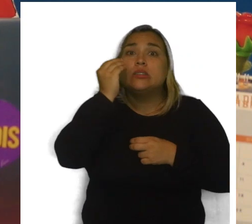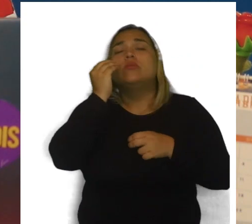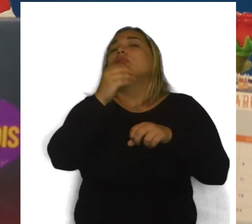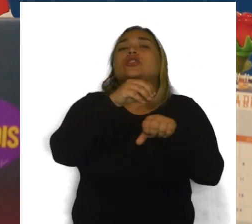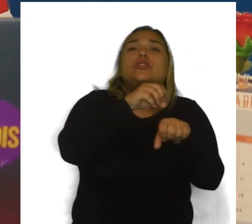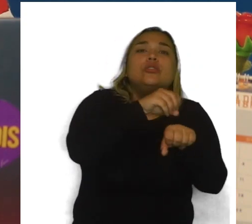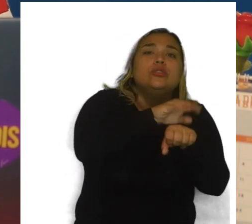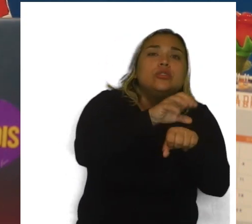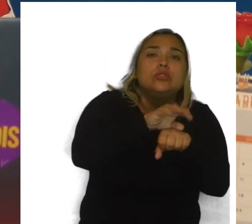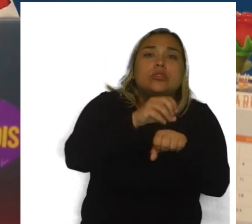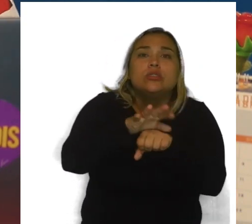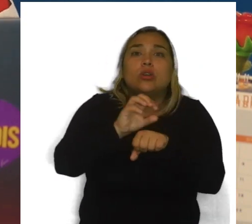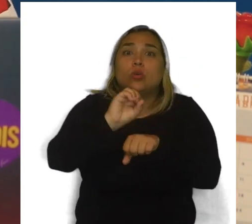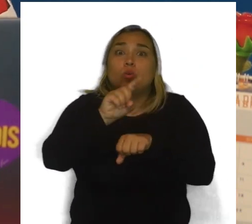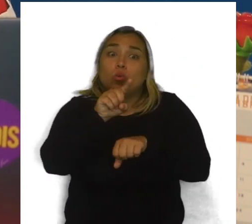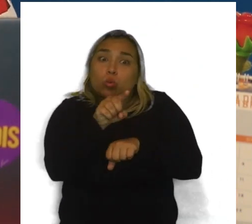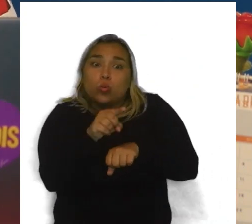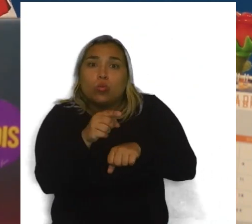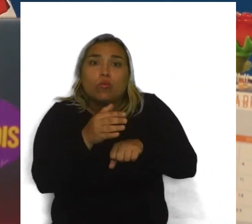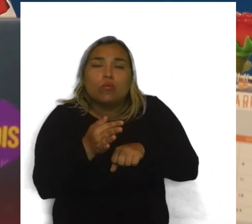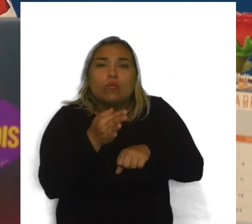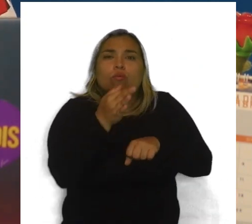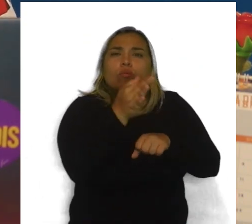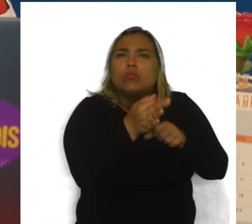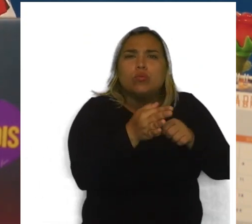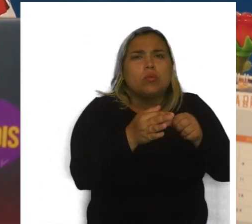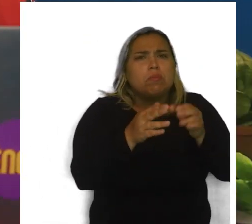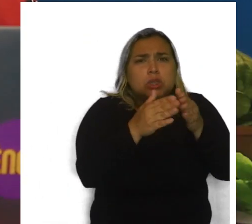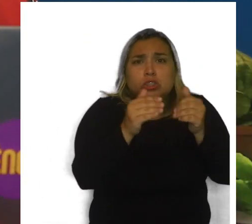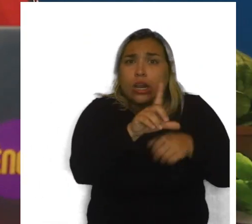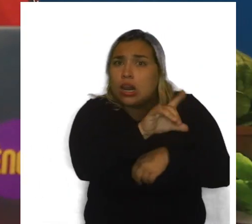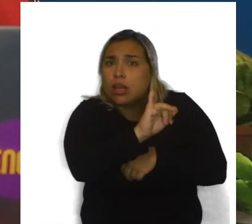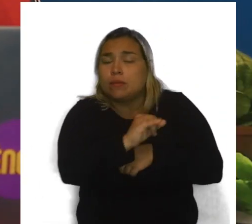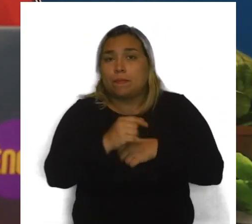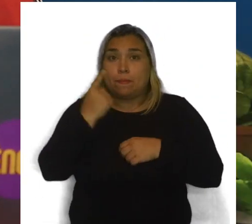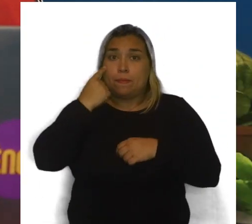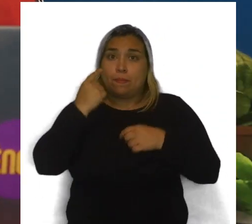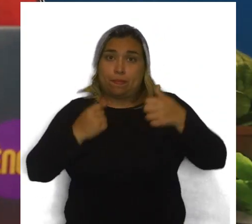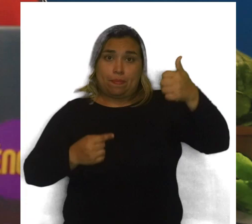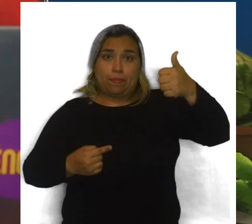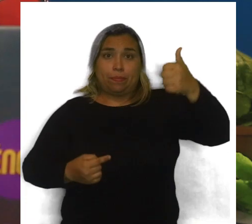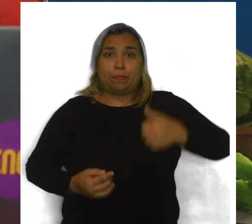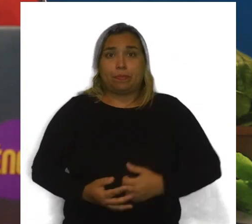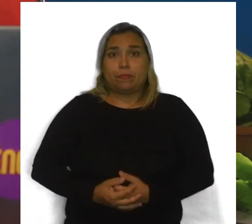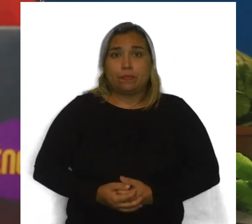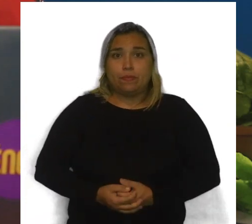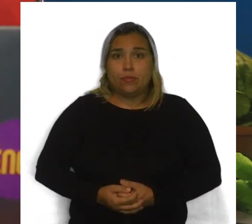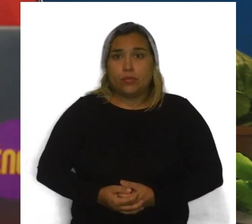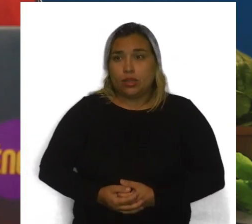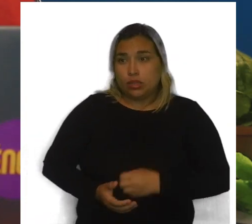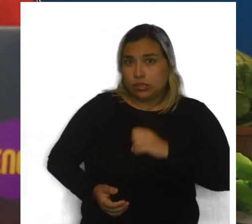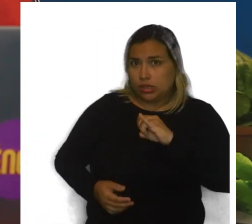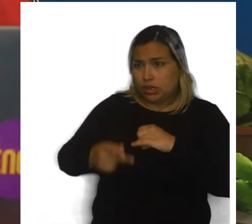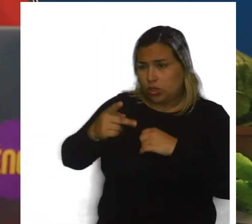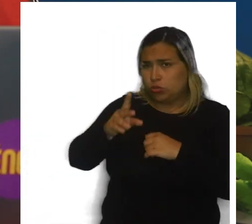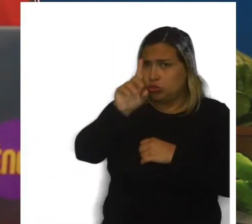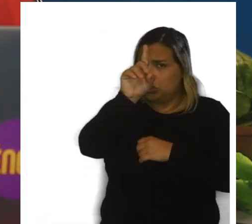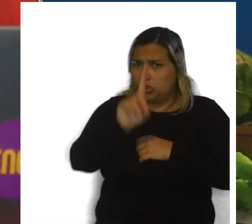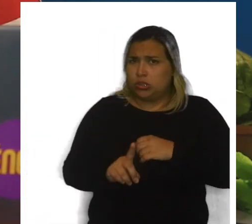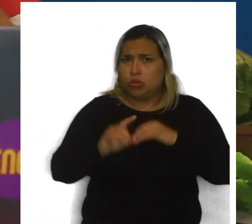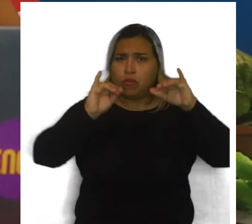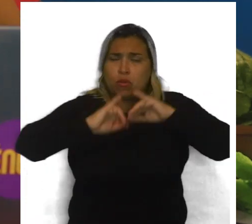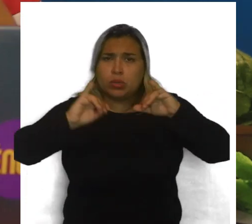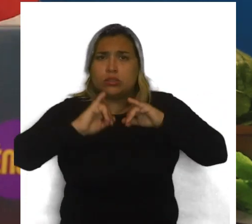dicas para quando fores fazer uma solicitação de informação pela LAI. Primeiro, se desrespeitarem o seu direito à